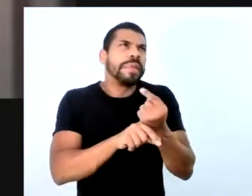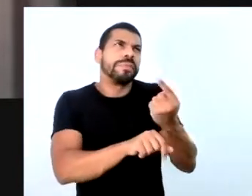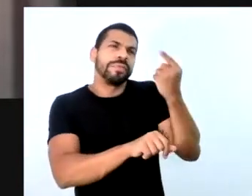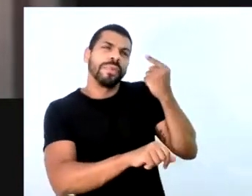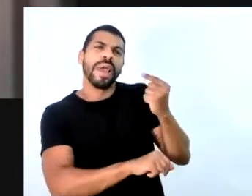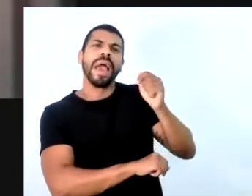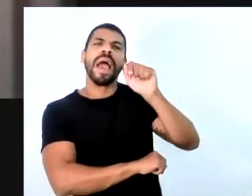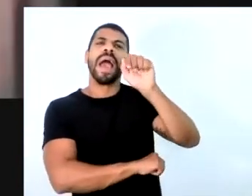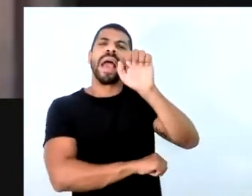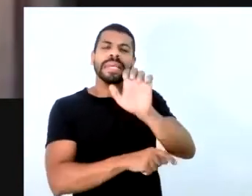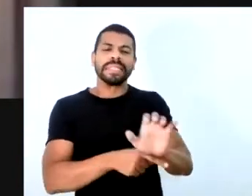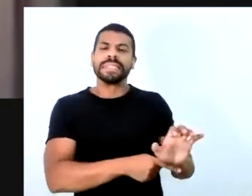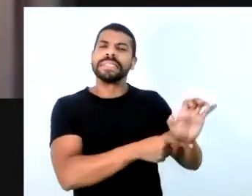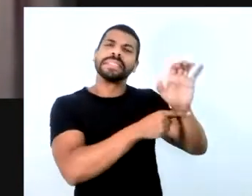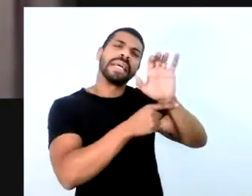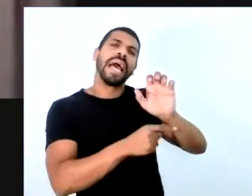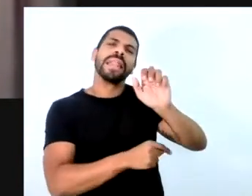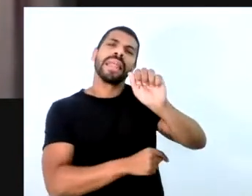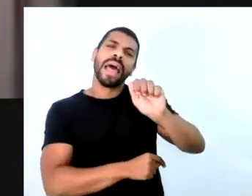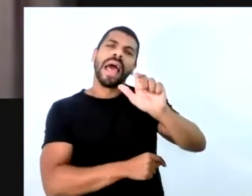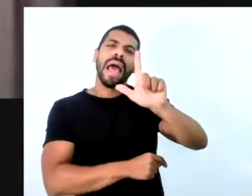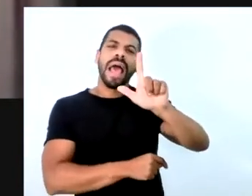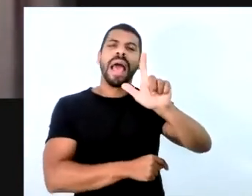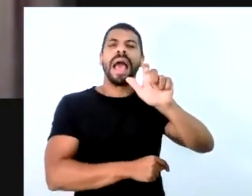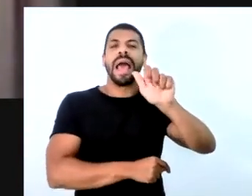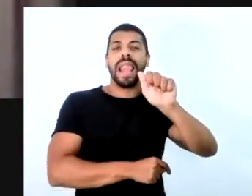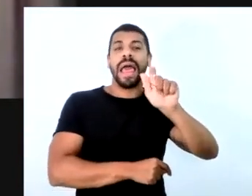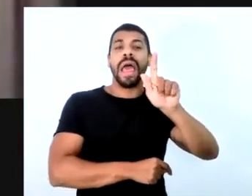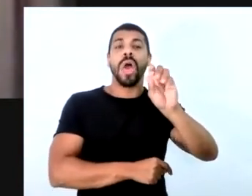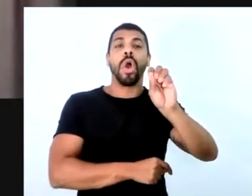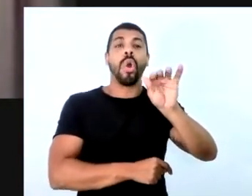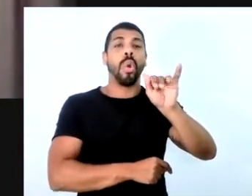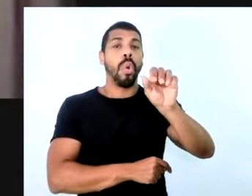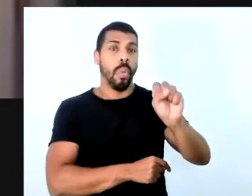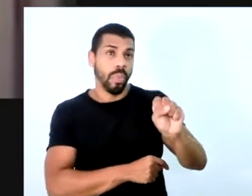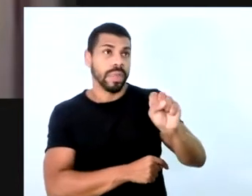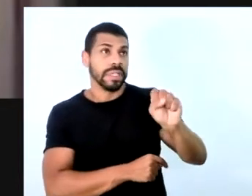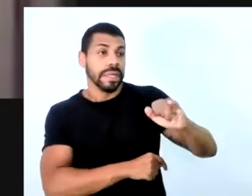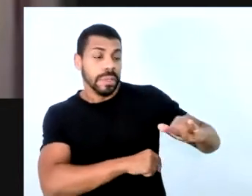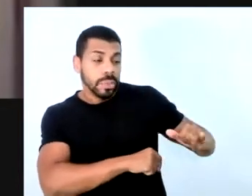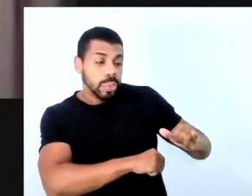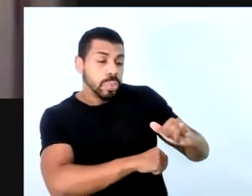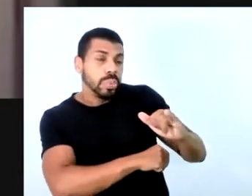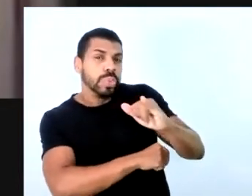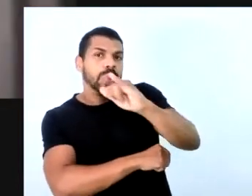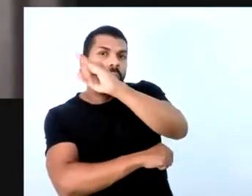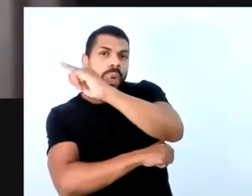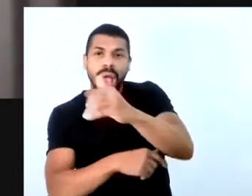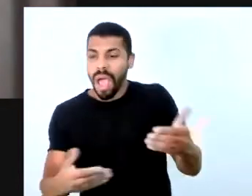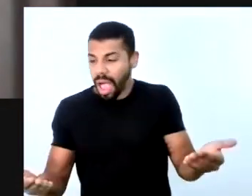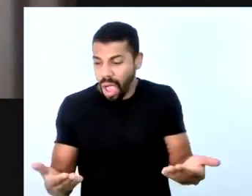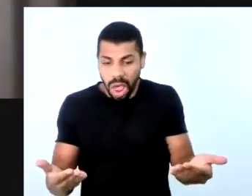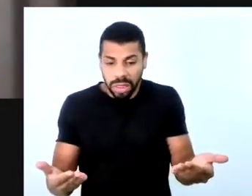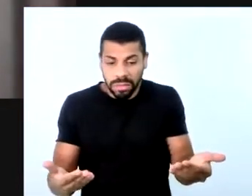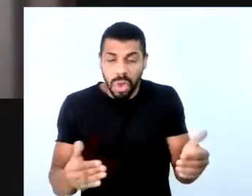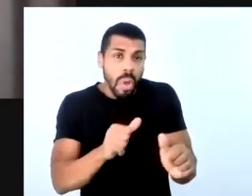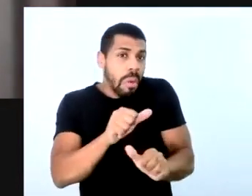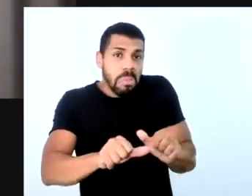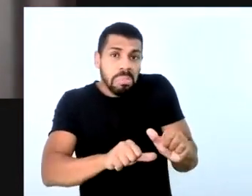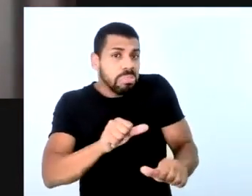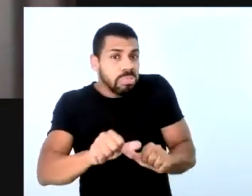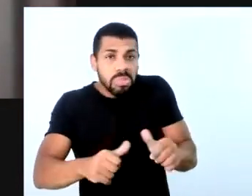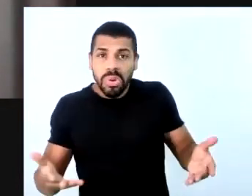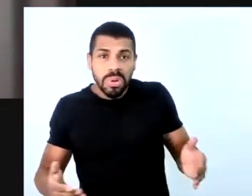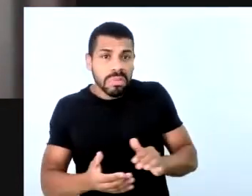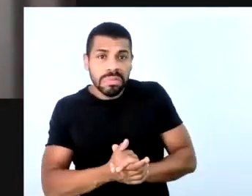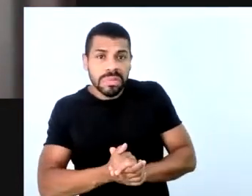reincidente, né? Recentemente eu tive em Alagoas e o aeroporto era aeroporto de Alagoas, aeroporto Zumbi dos